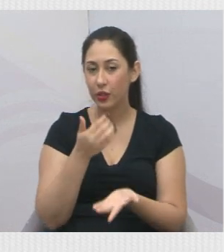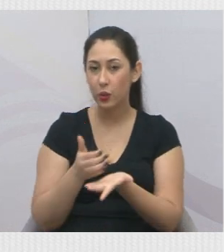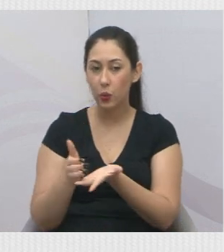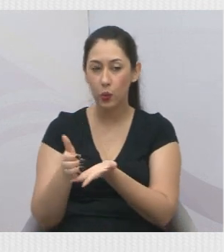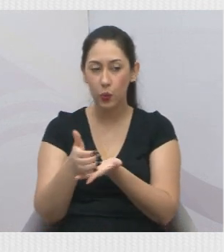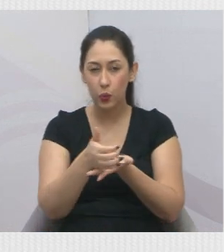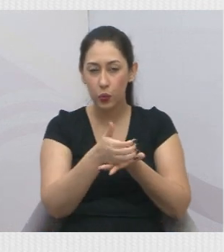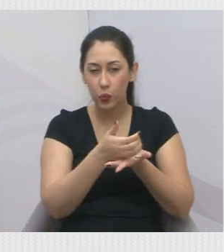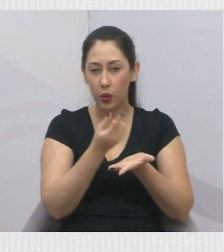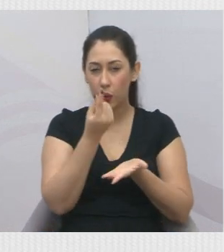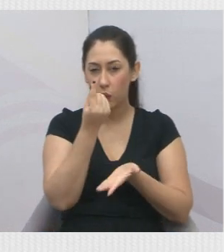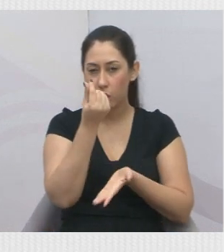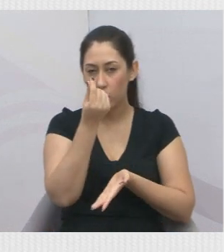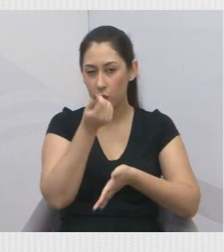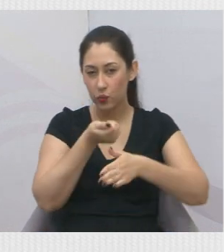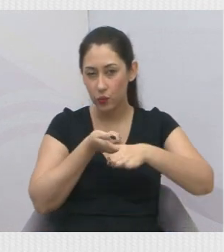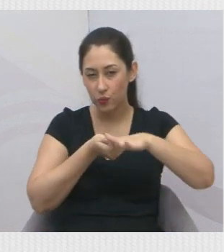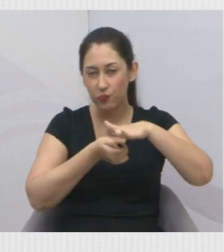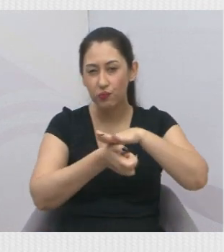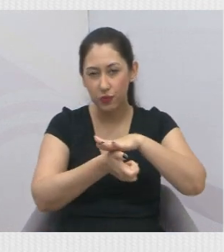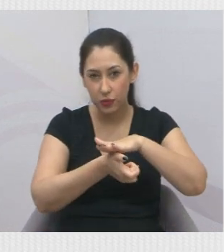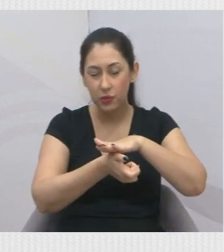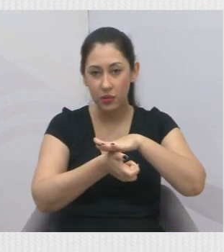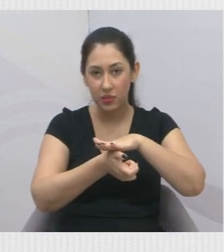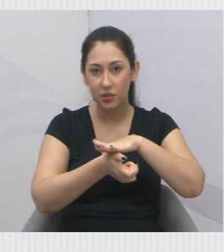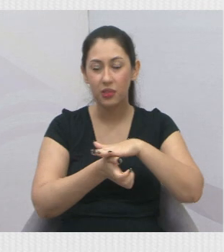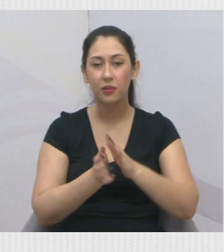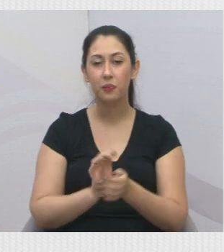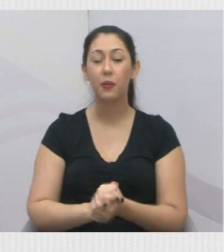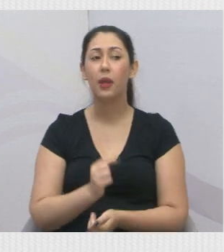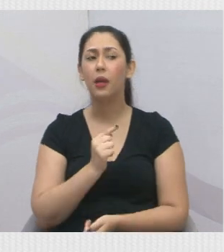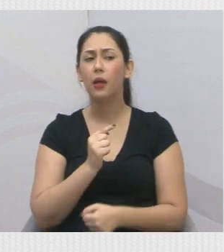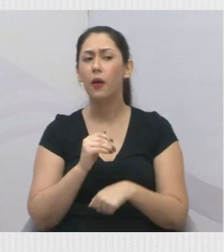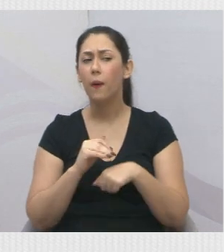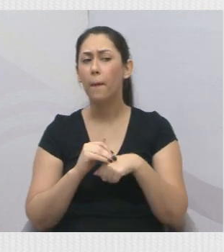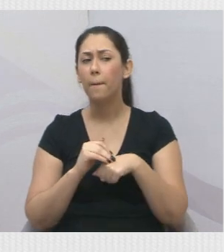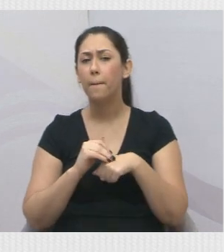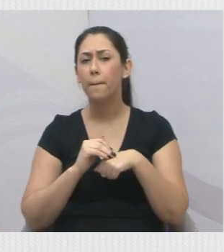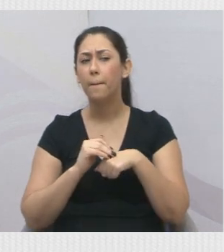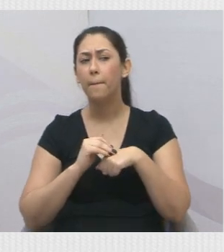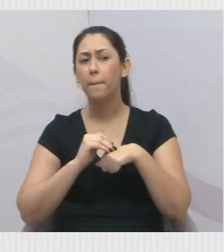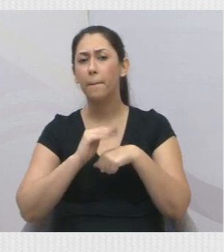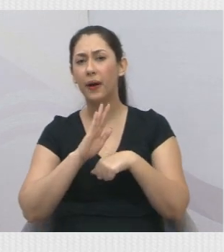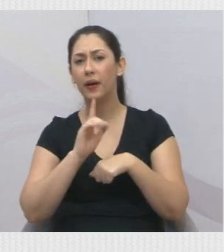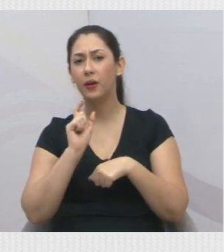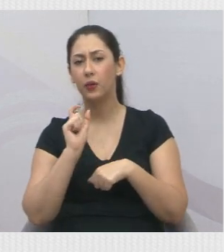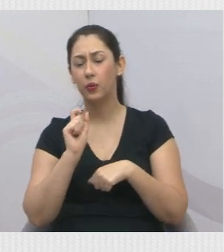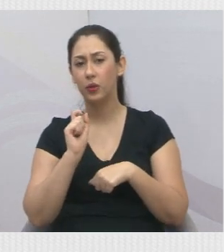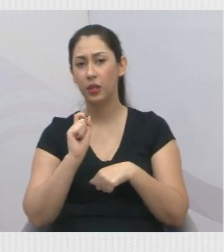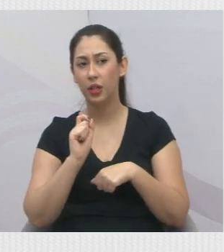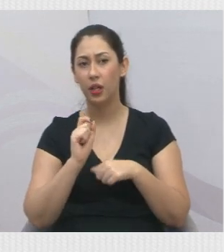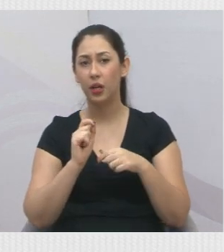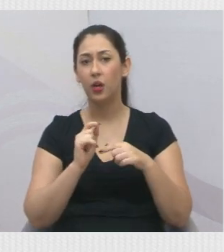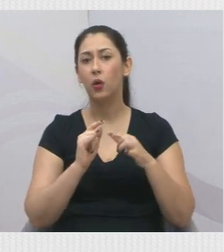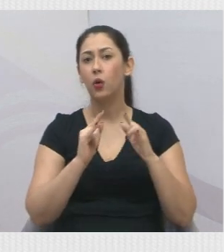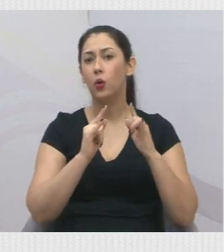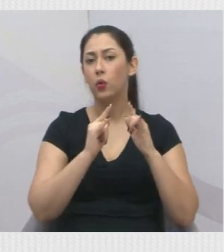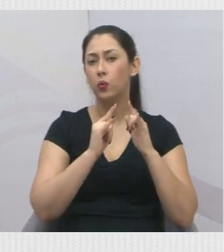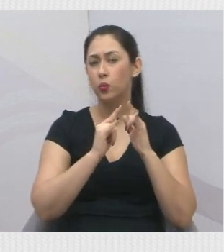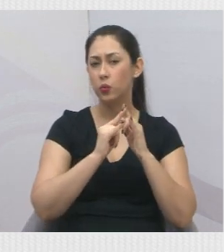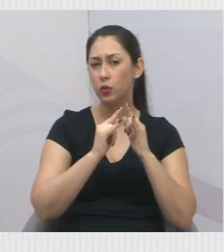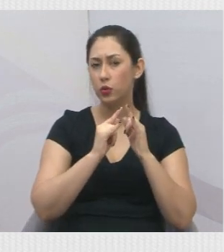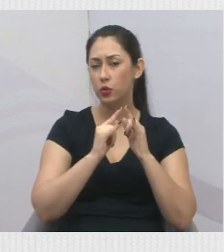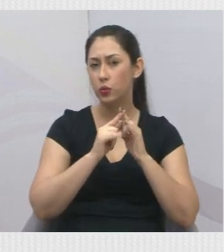aplicações financeiras. Aqui, o maior aplicador hoje no município é o Instituto de Previdência, da qual ele